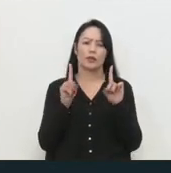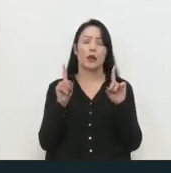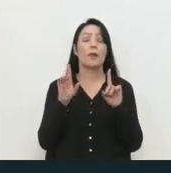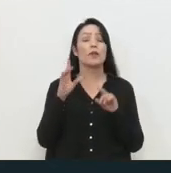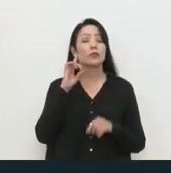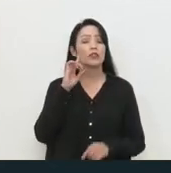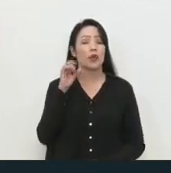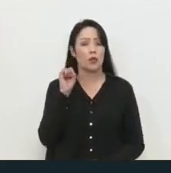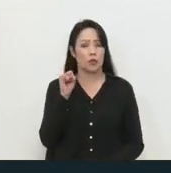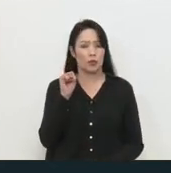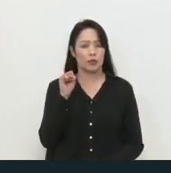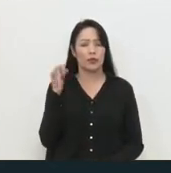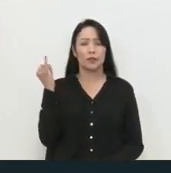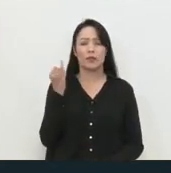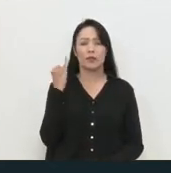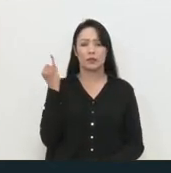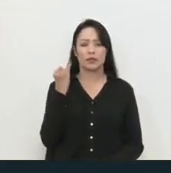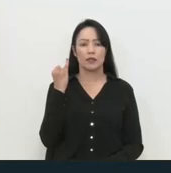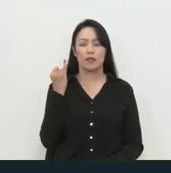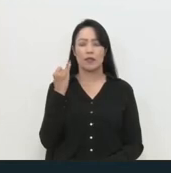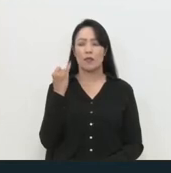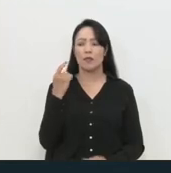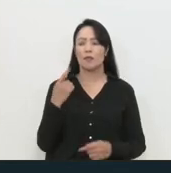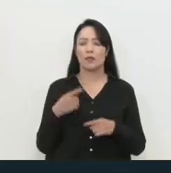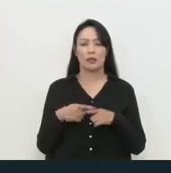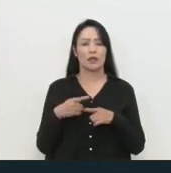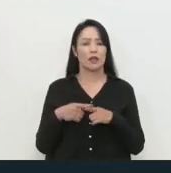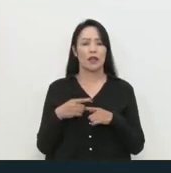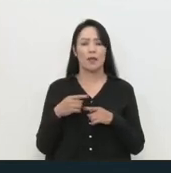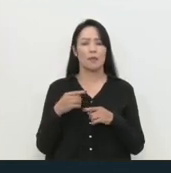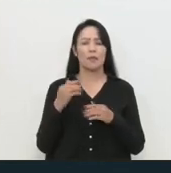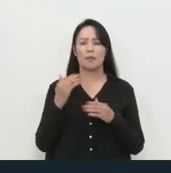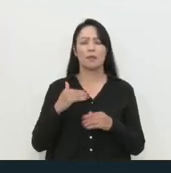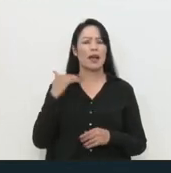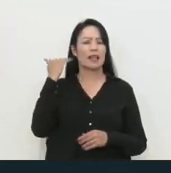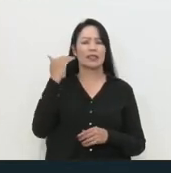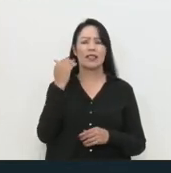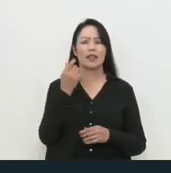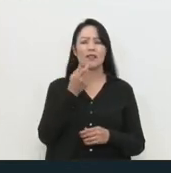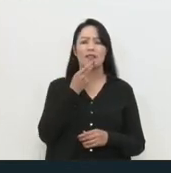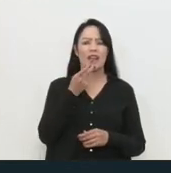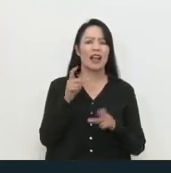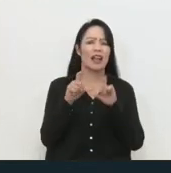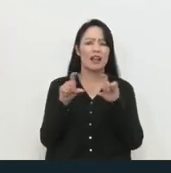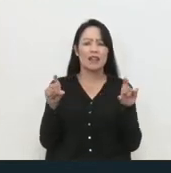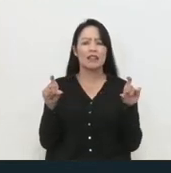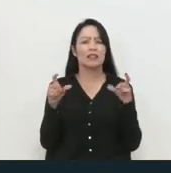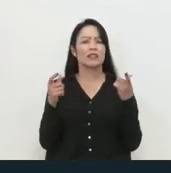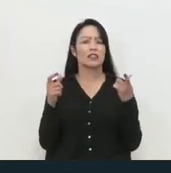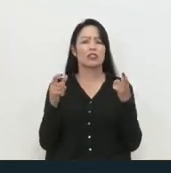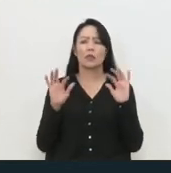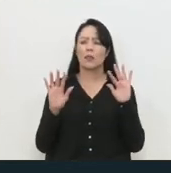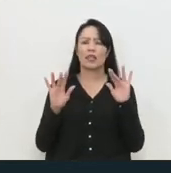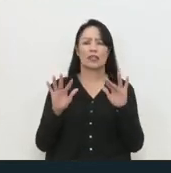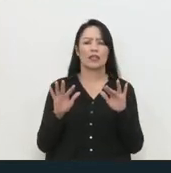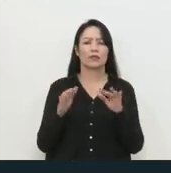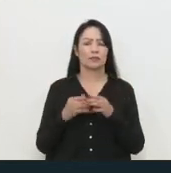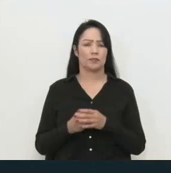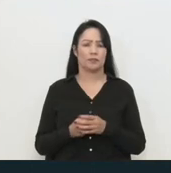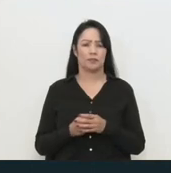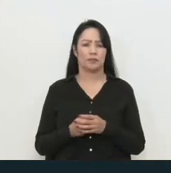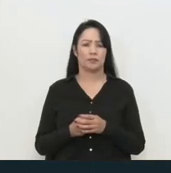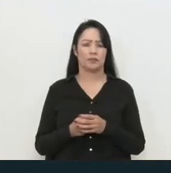tão importante que ele sobrepuja né qualquer comentário de plenário qualquer fala de plenário e é muito